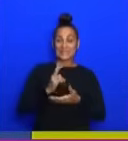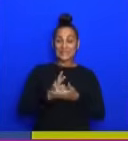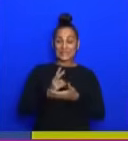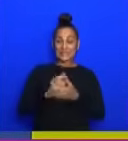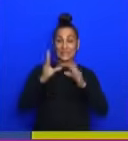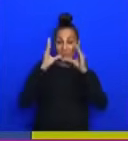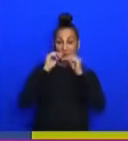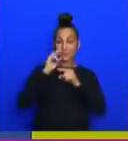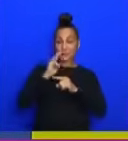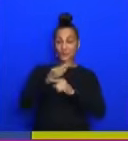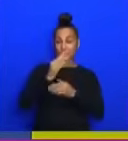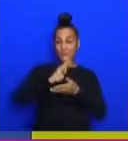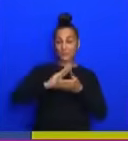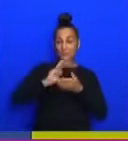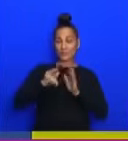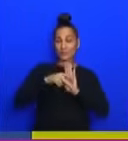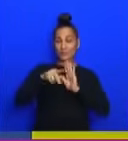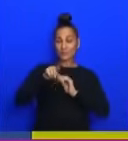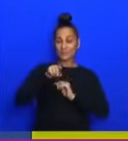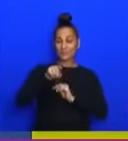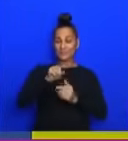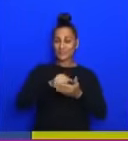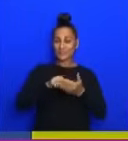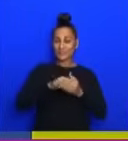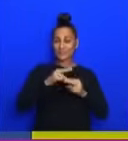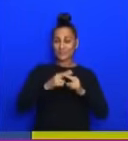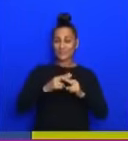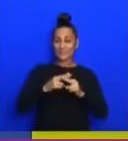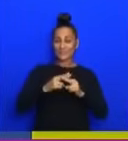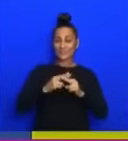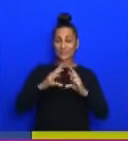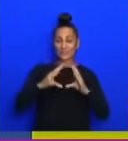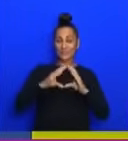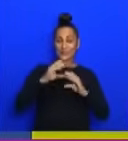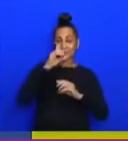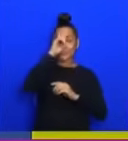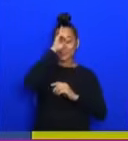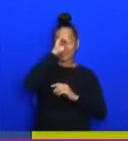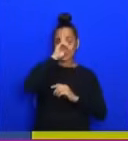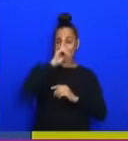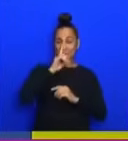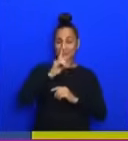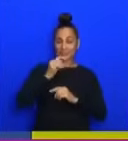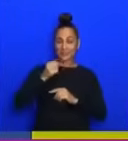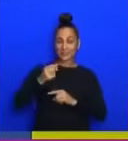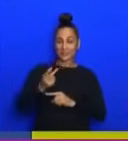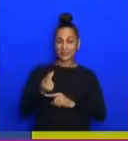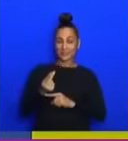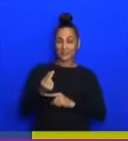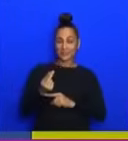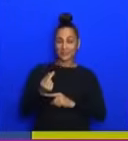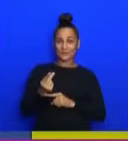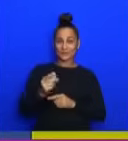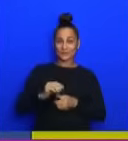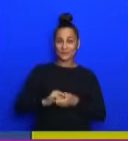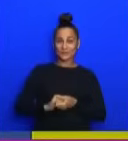Todas as noites, milhões em prêmios para você nas Loterias Caixa. Bola amarela, 12. Amarela, número 12.